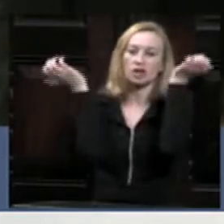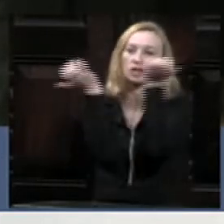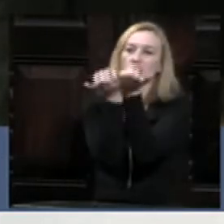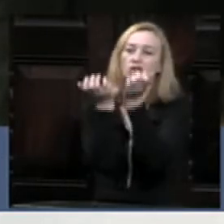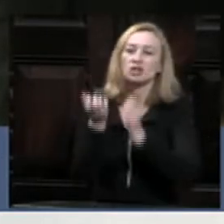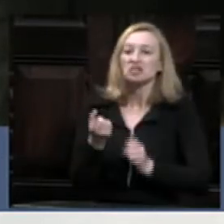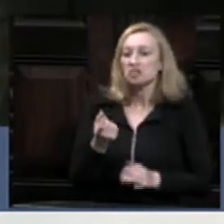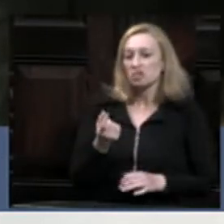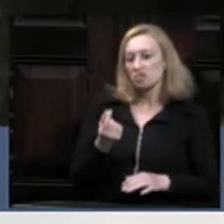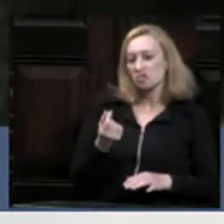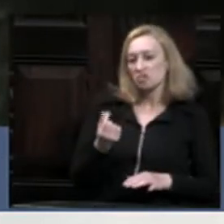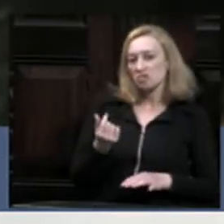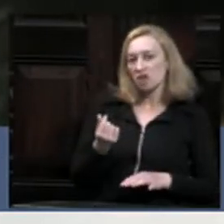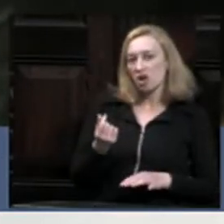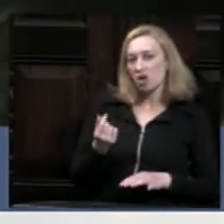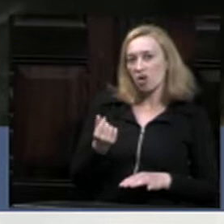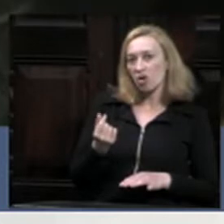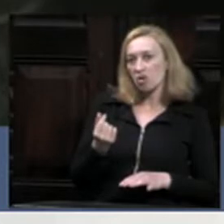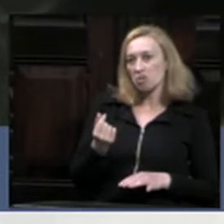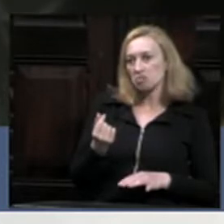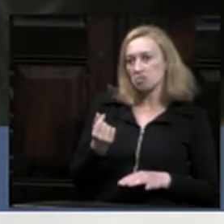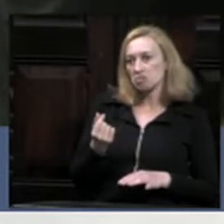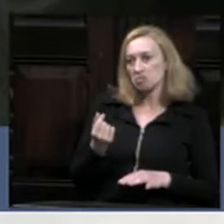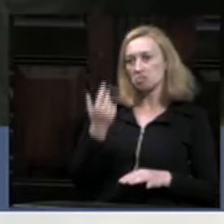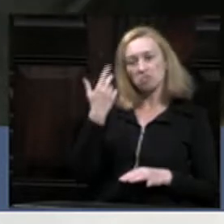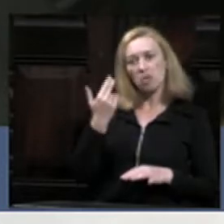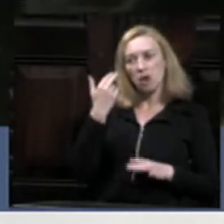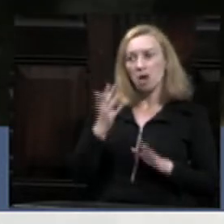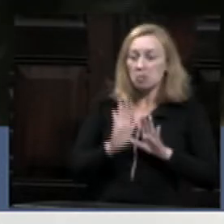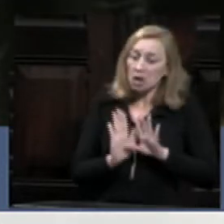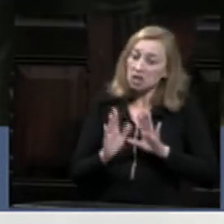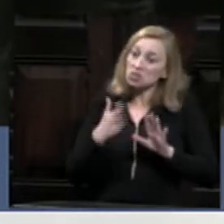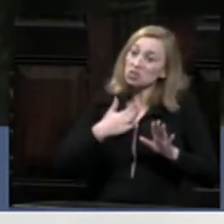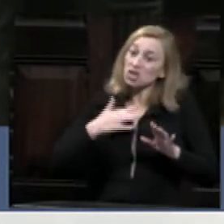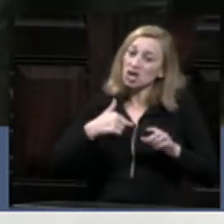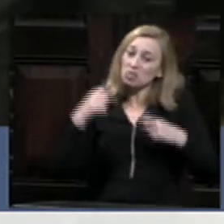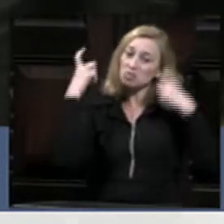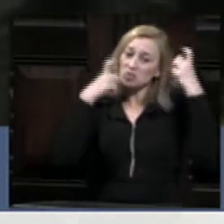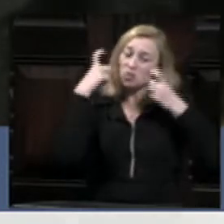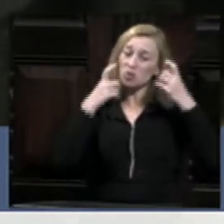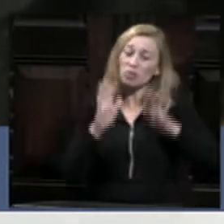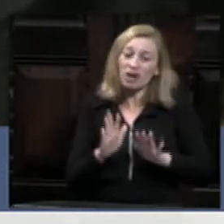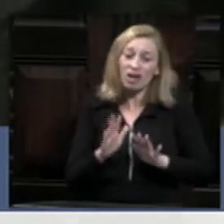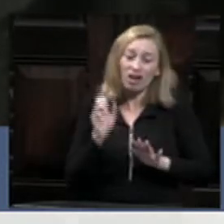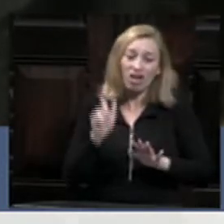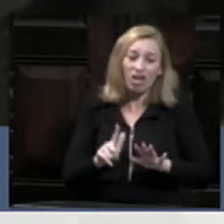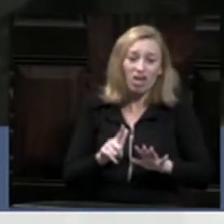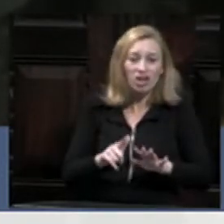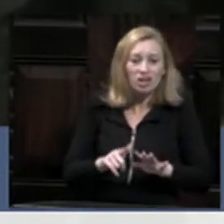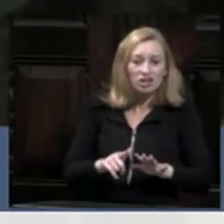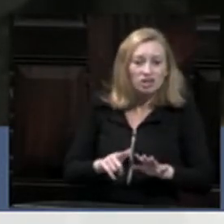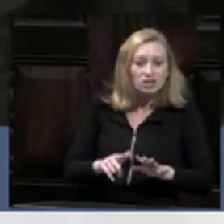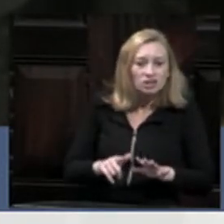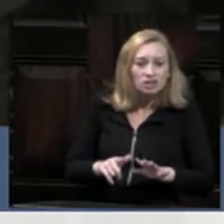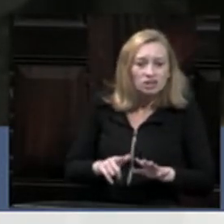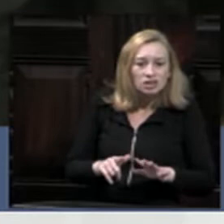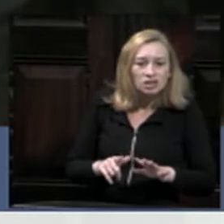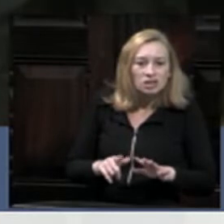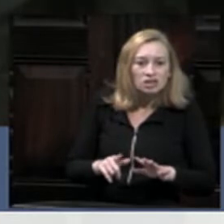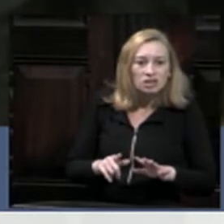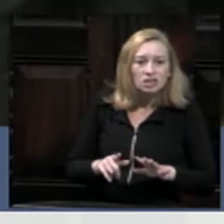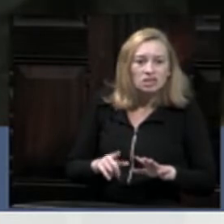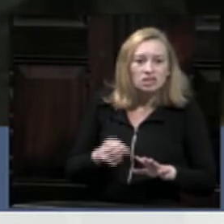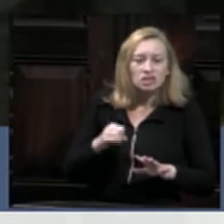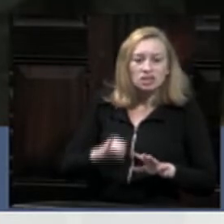com valores populares. Então, me preocupa, senhor presidente, duas questões. Me preocupa ser uma parceria público-privada